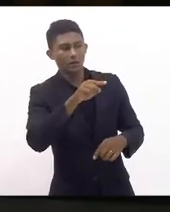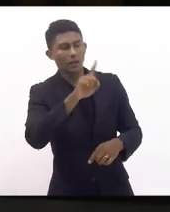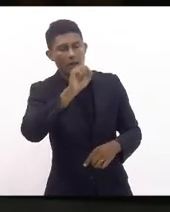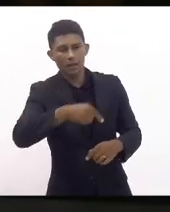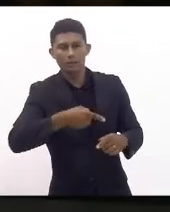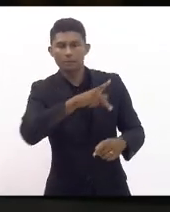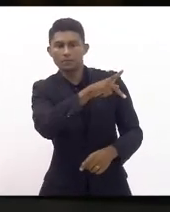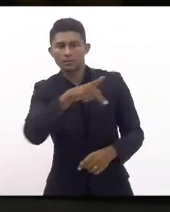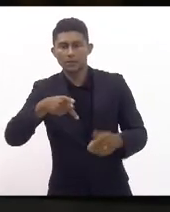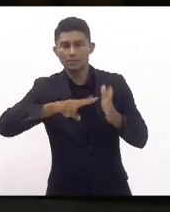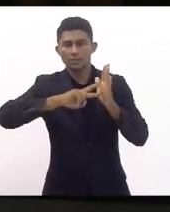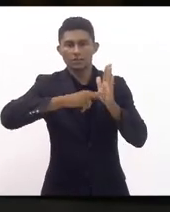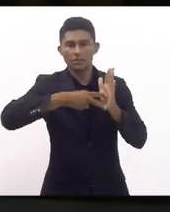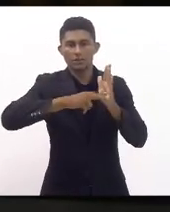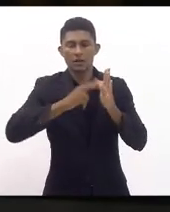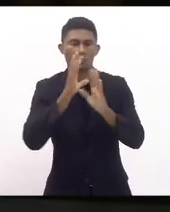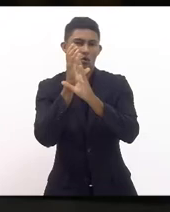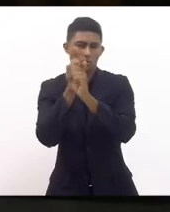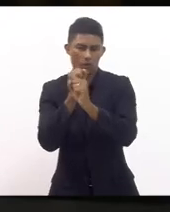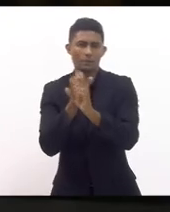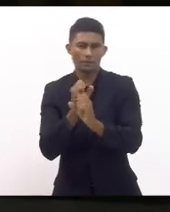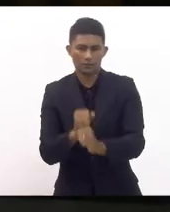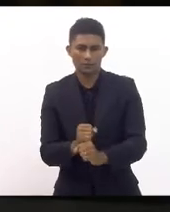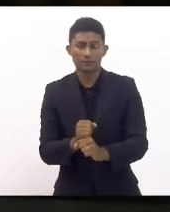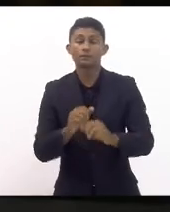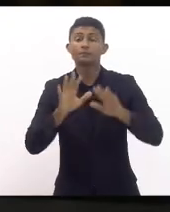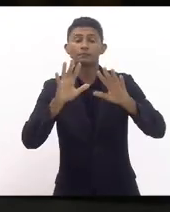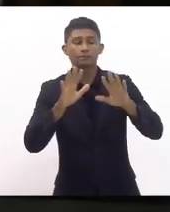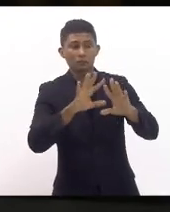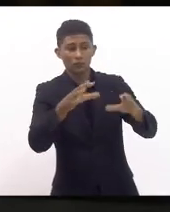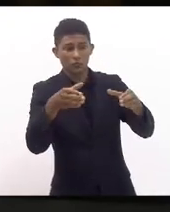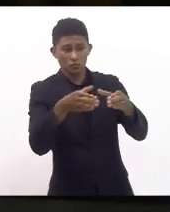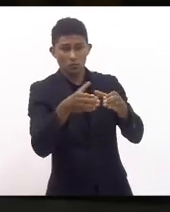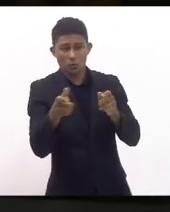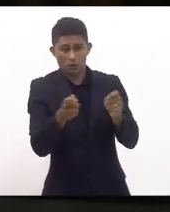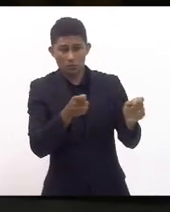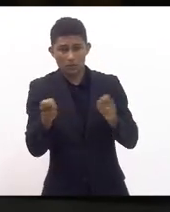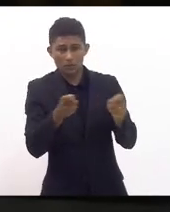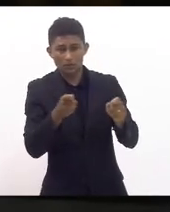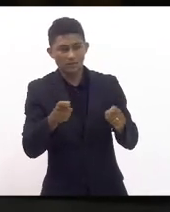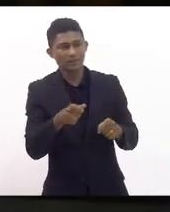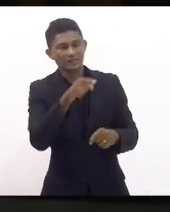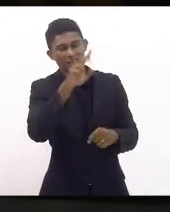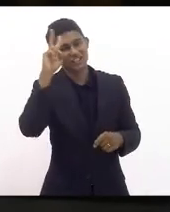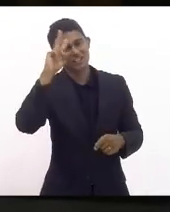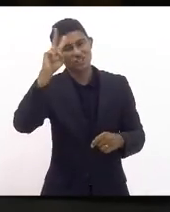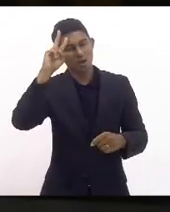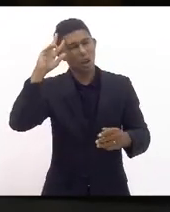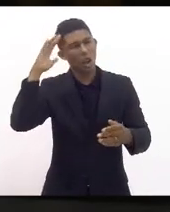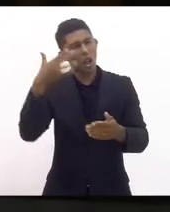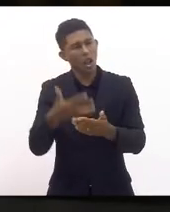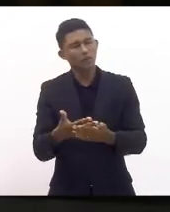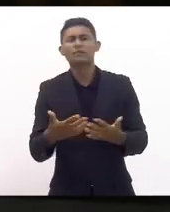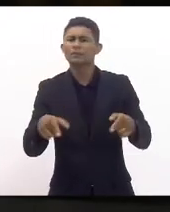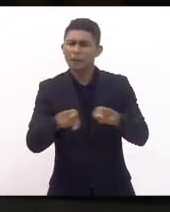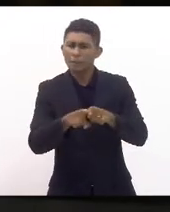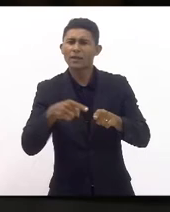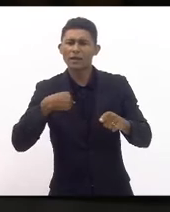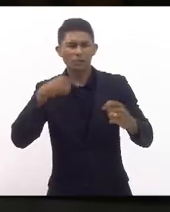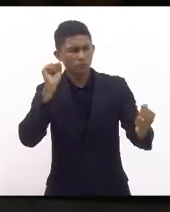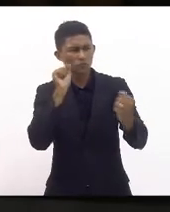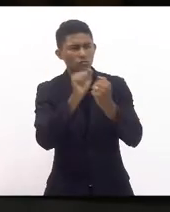mas a controladoria, eu faço um pouco parte dessa história, porque lutamos tanto, né,